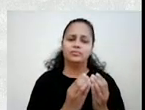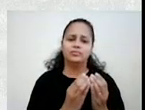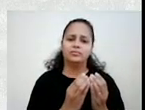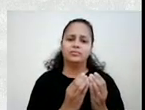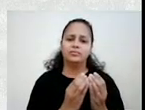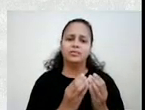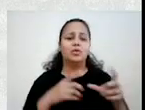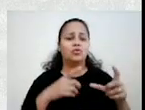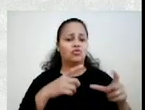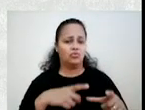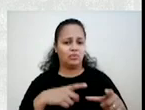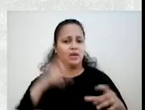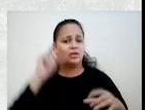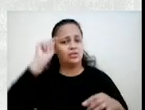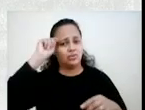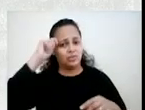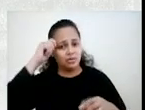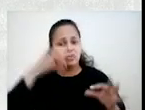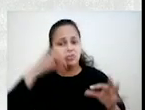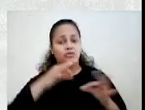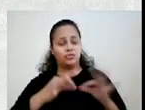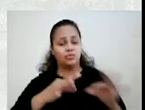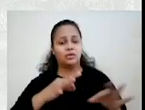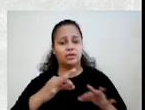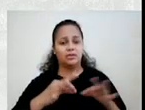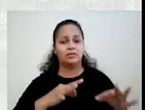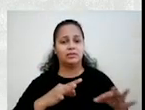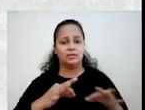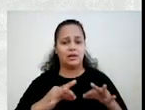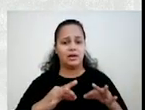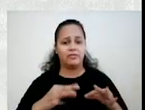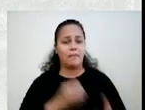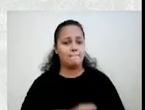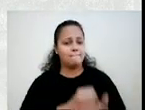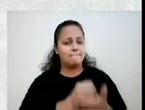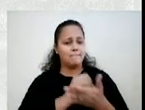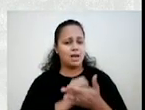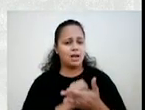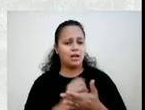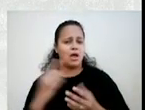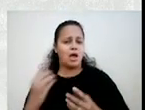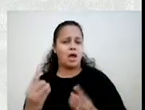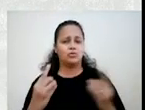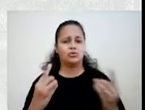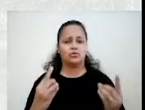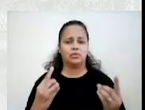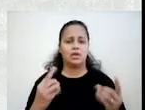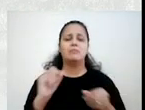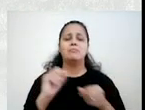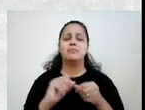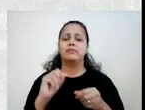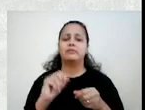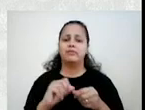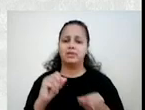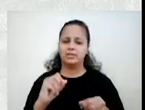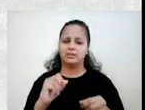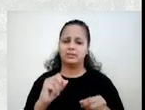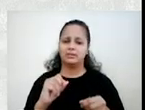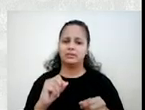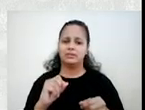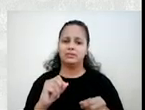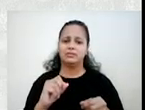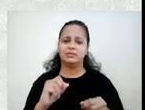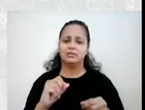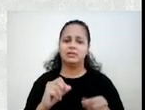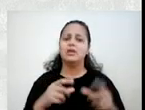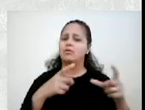clubes, espaços onde os negros se organizavam para ajudar uns aos outros, para criar e